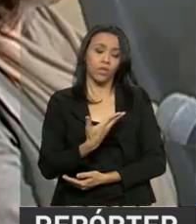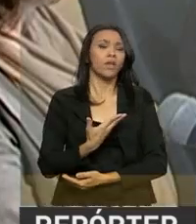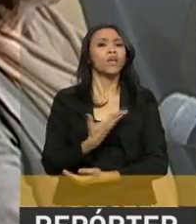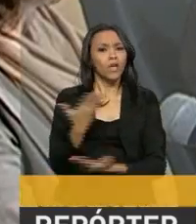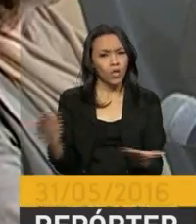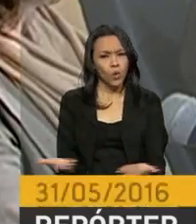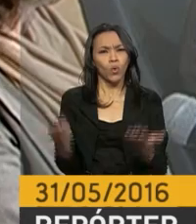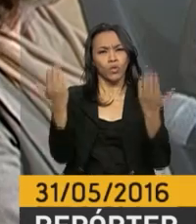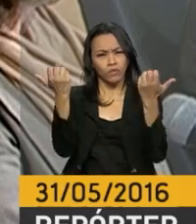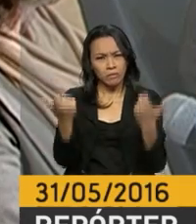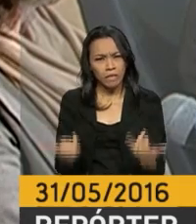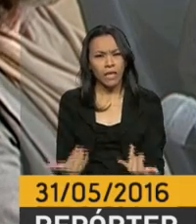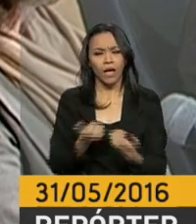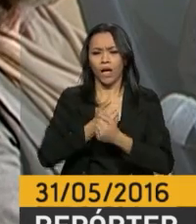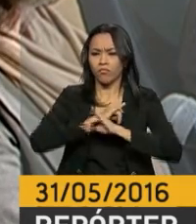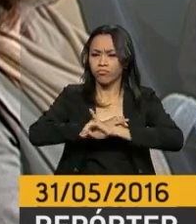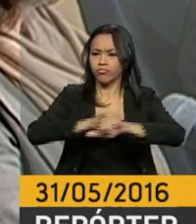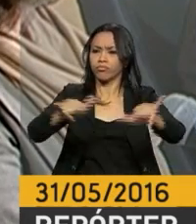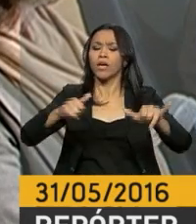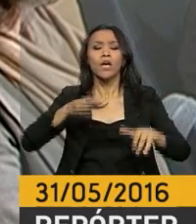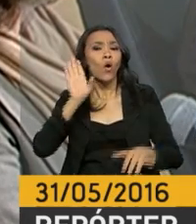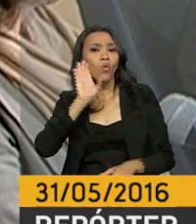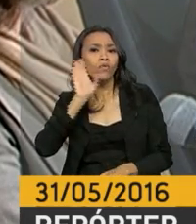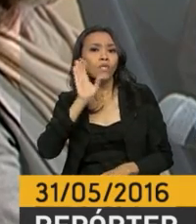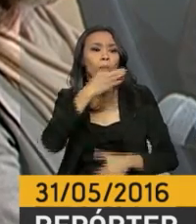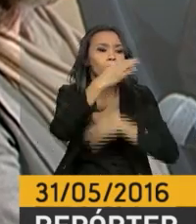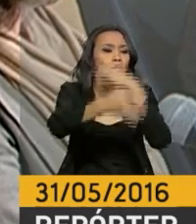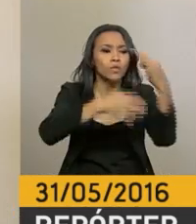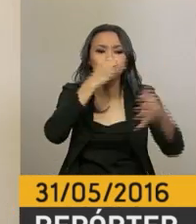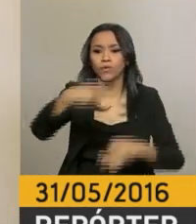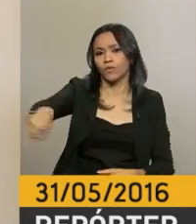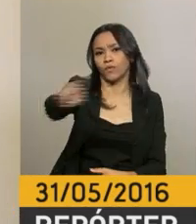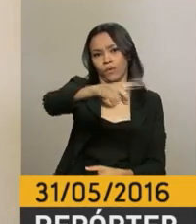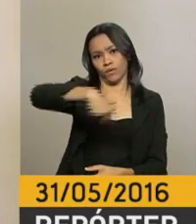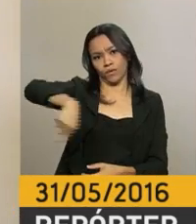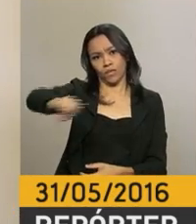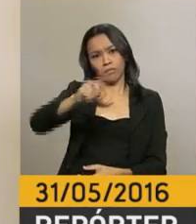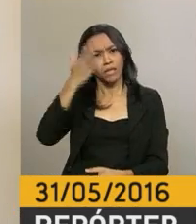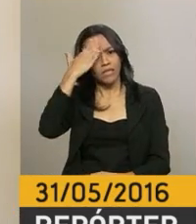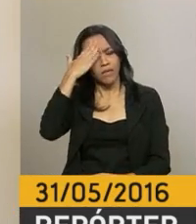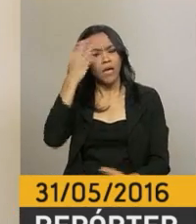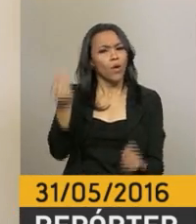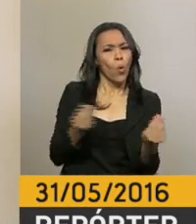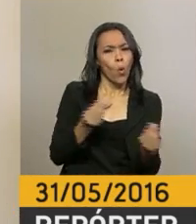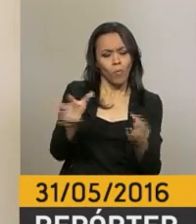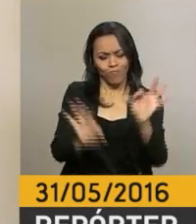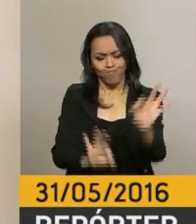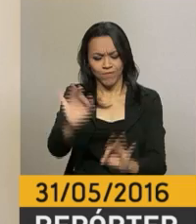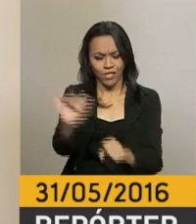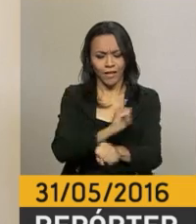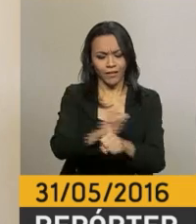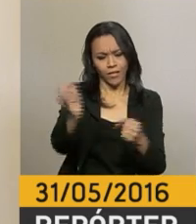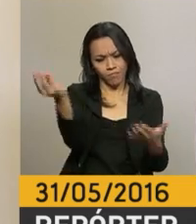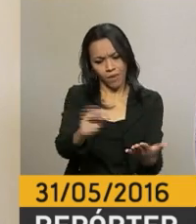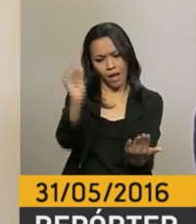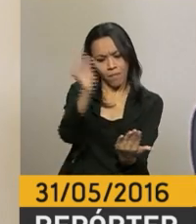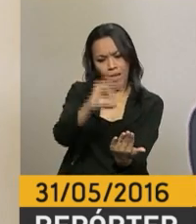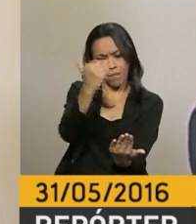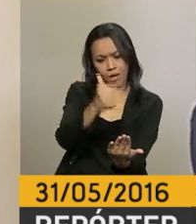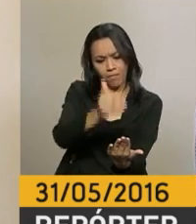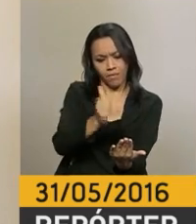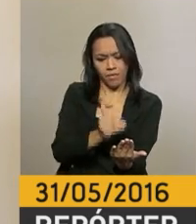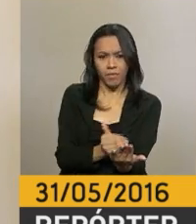todos os secretários para ouvir as sugestões, ampliar essas implementações, várias medidas concretas